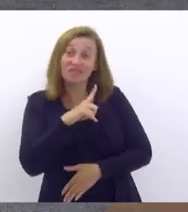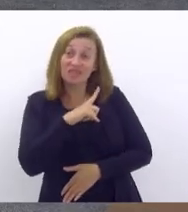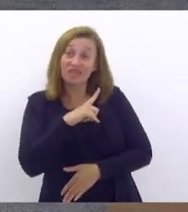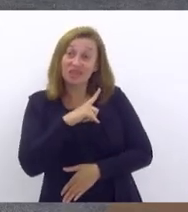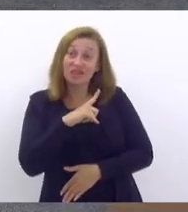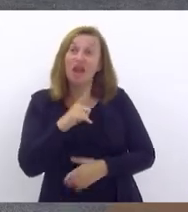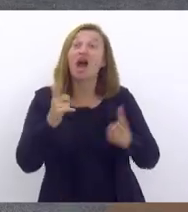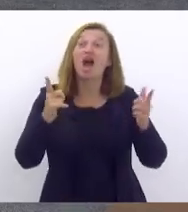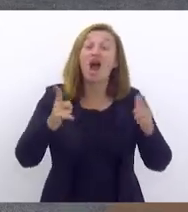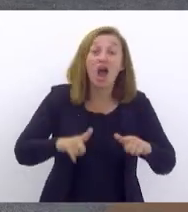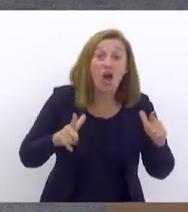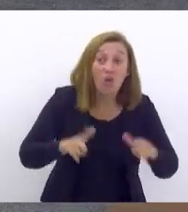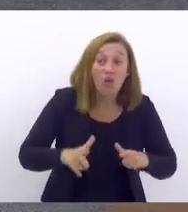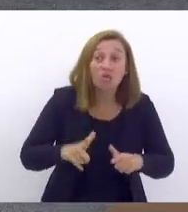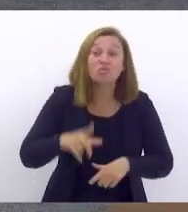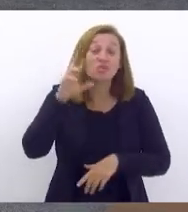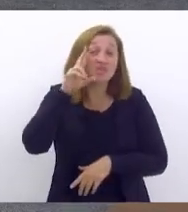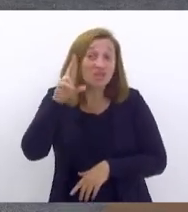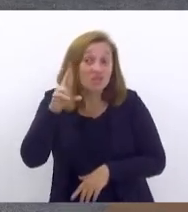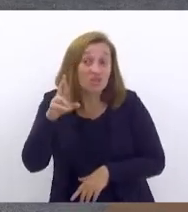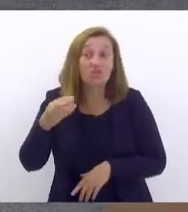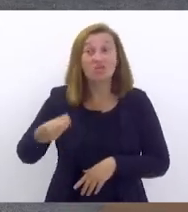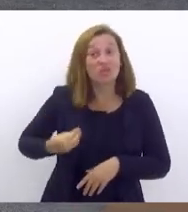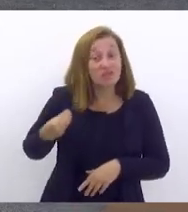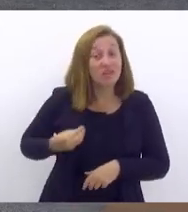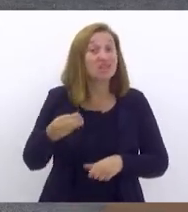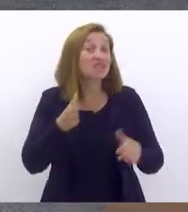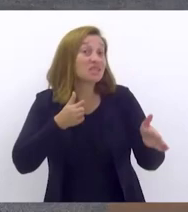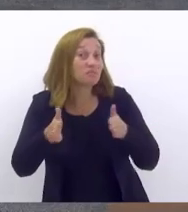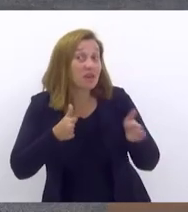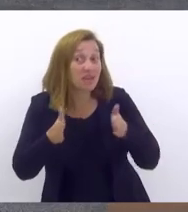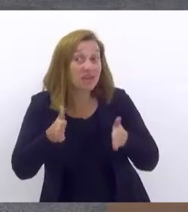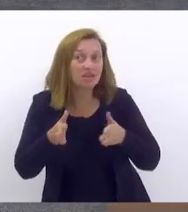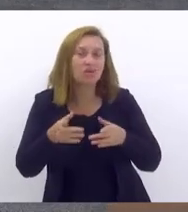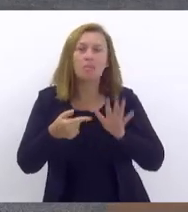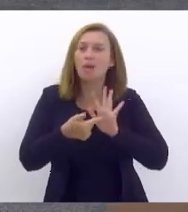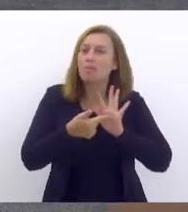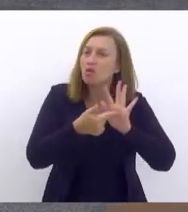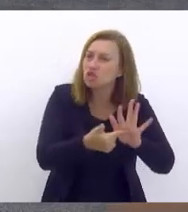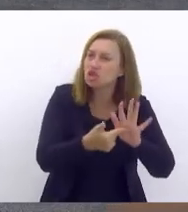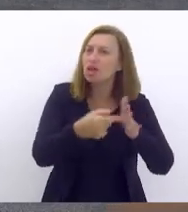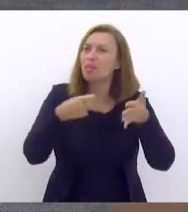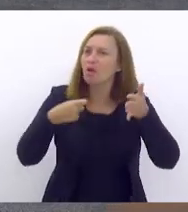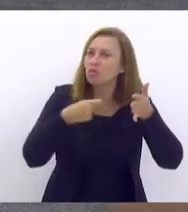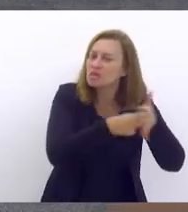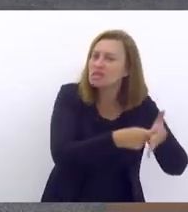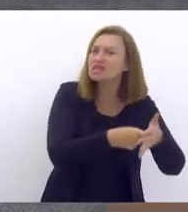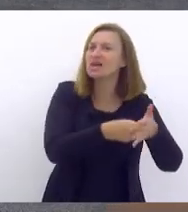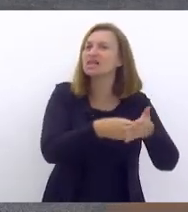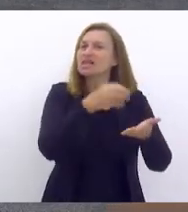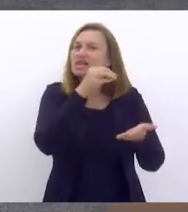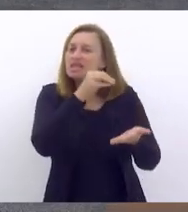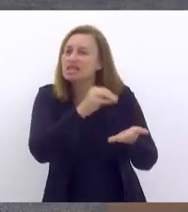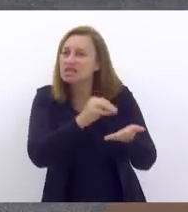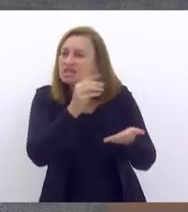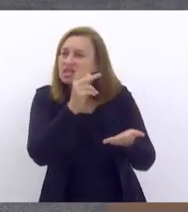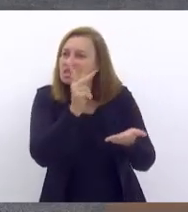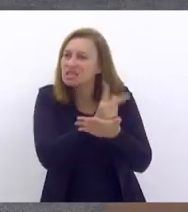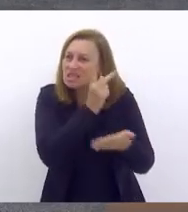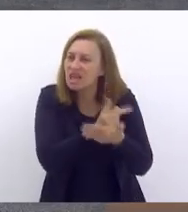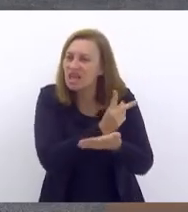Onde é que o senhor estava nessa época para apontar, para denunciar essas descentralizações